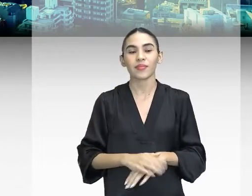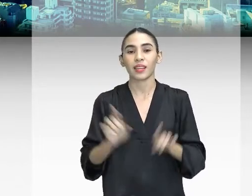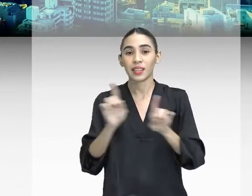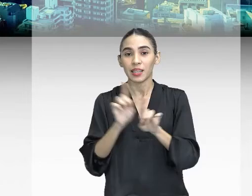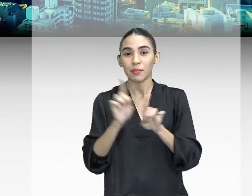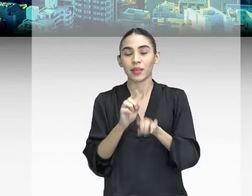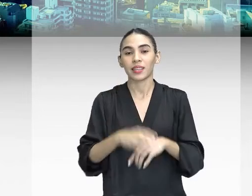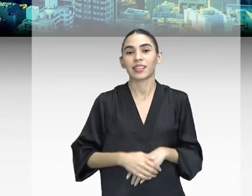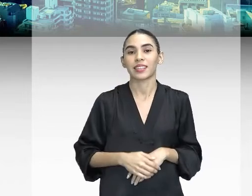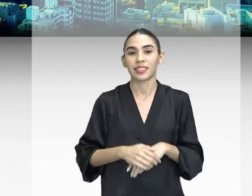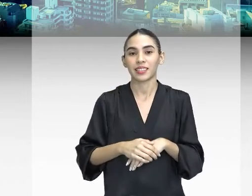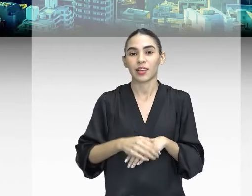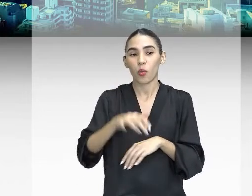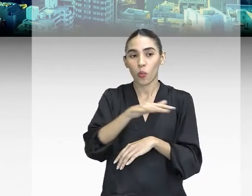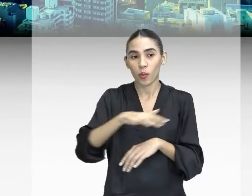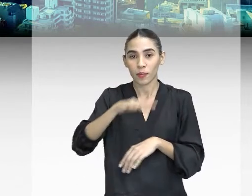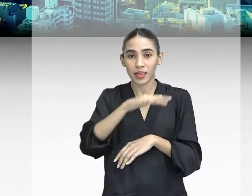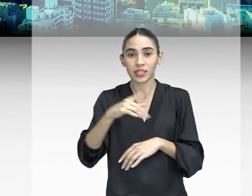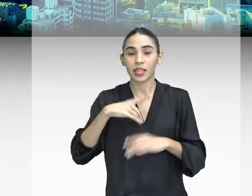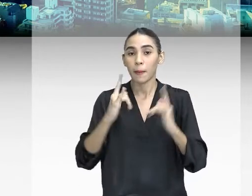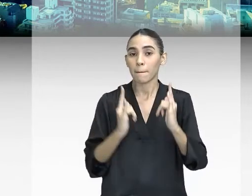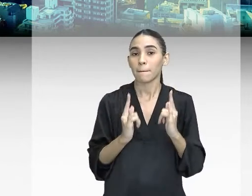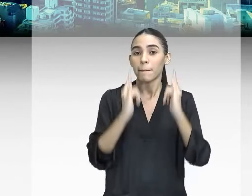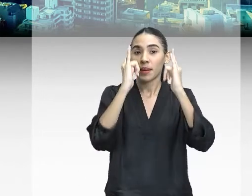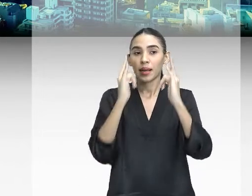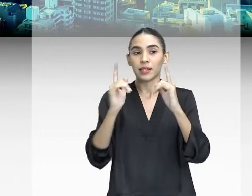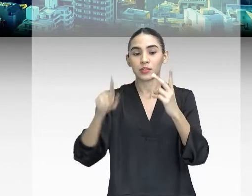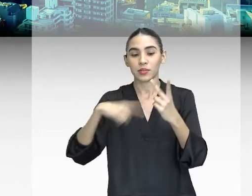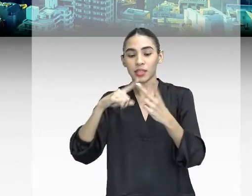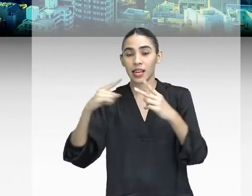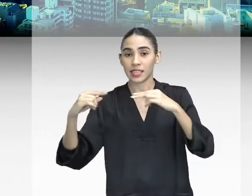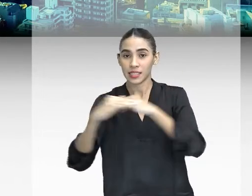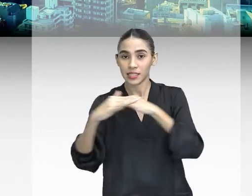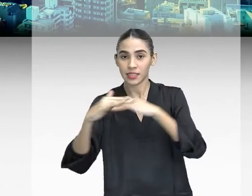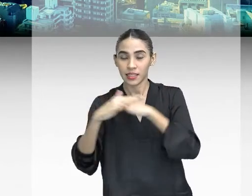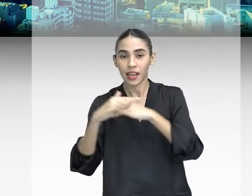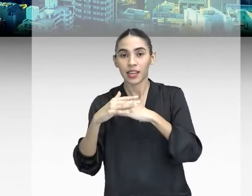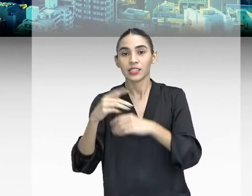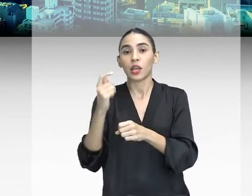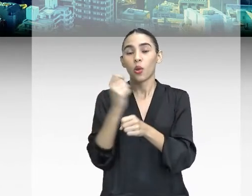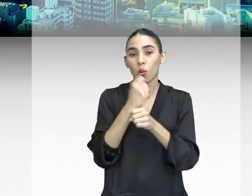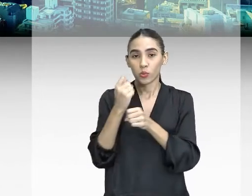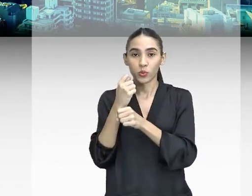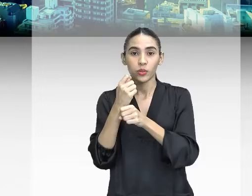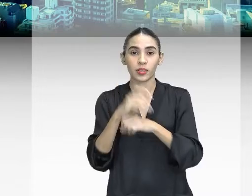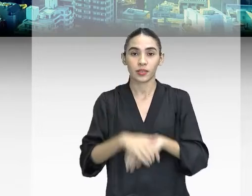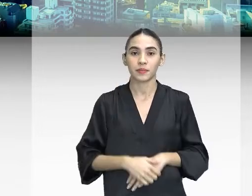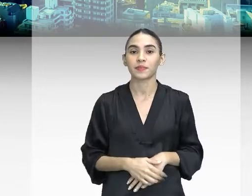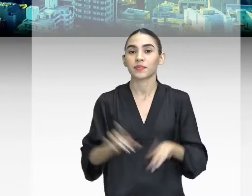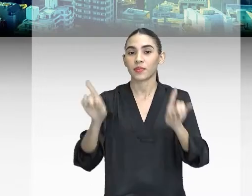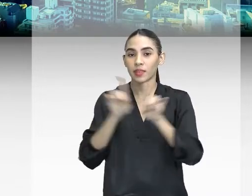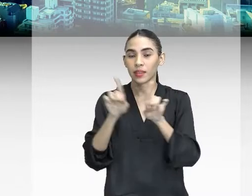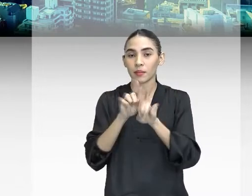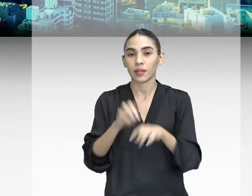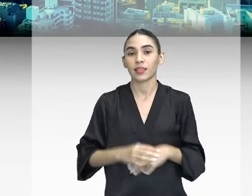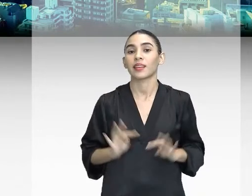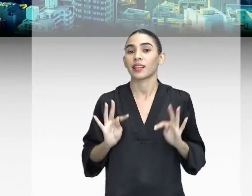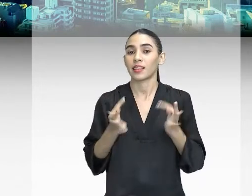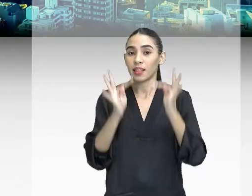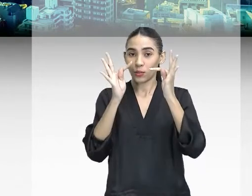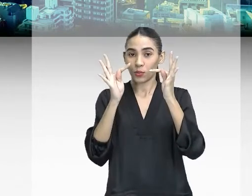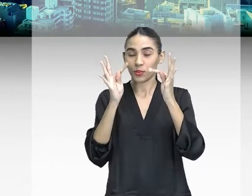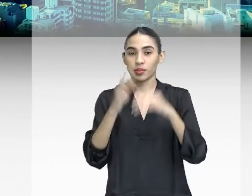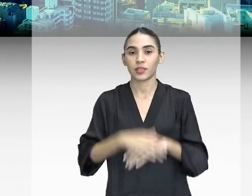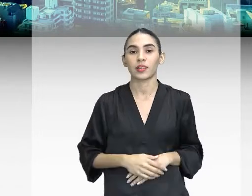ambiente construído, onde nós temos ali prédios, né? As cidades, as casas onde foram construídas, e também, né, a